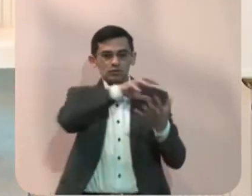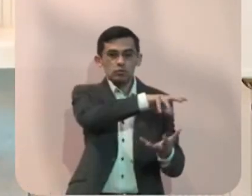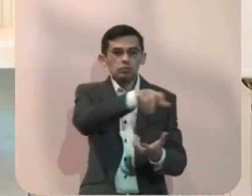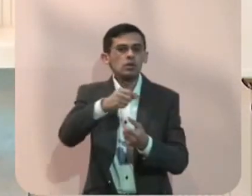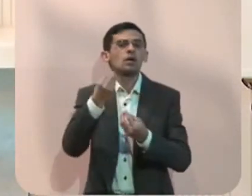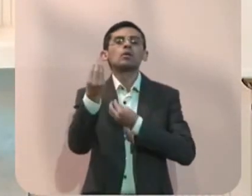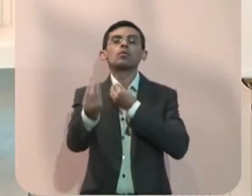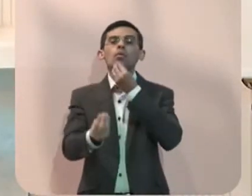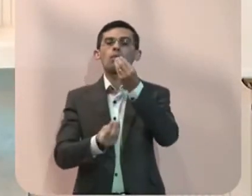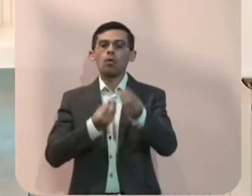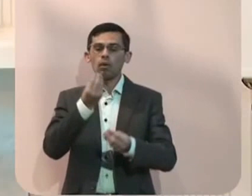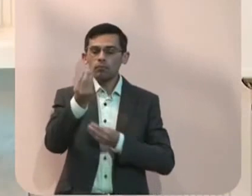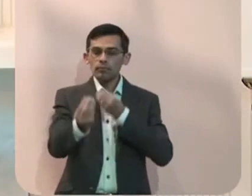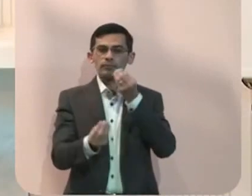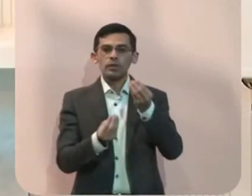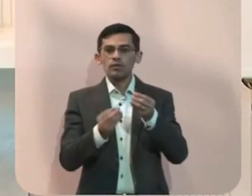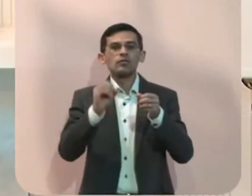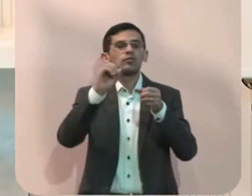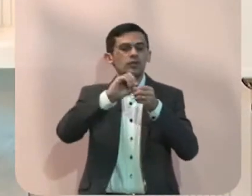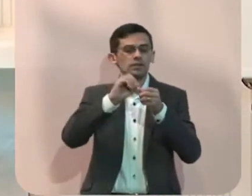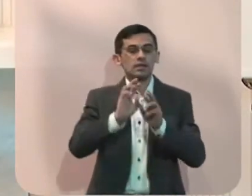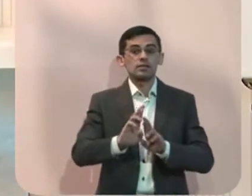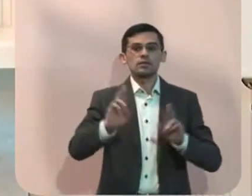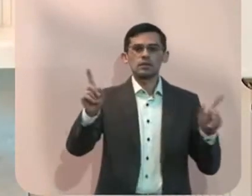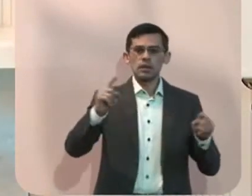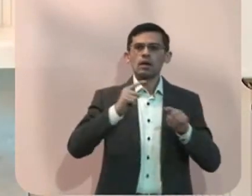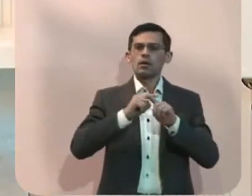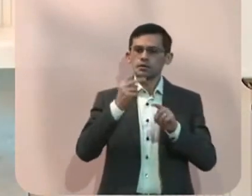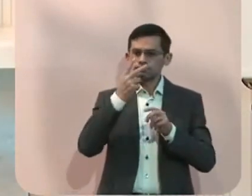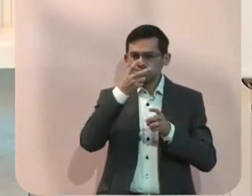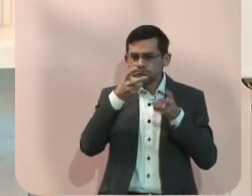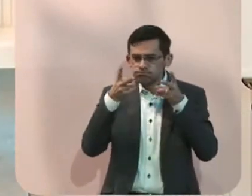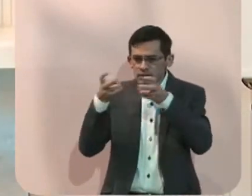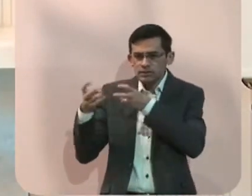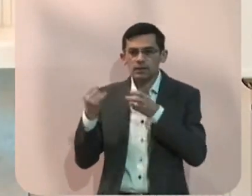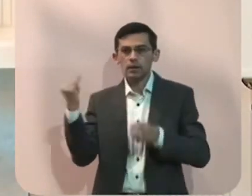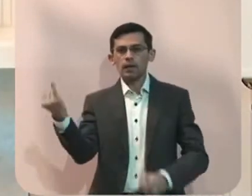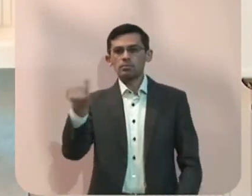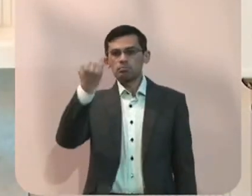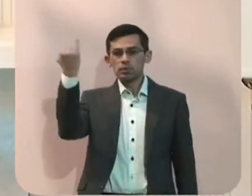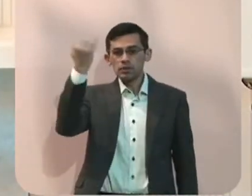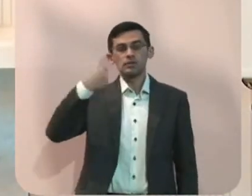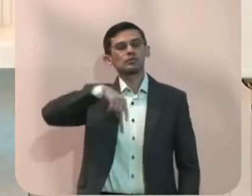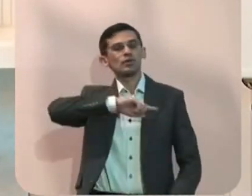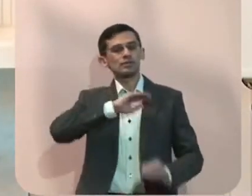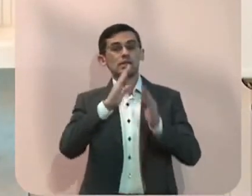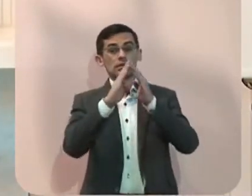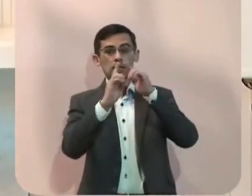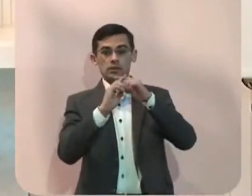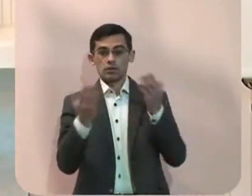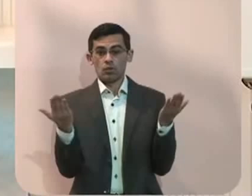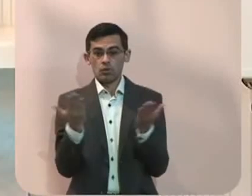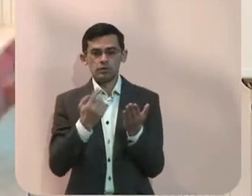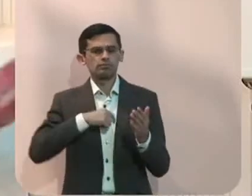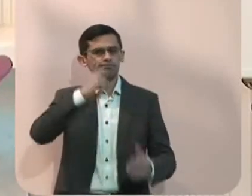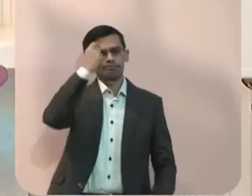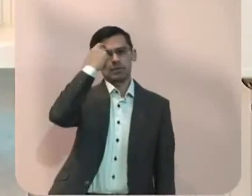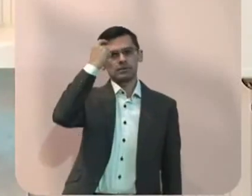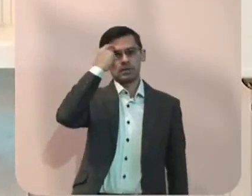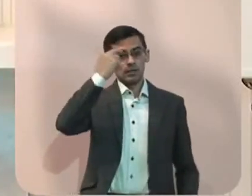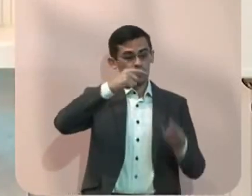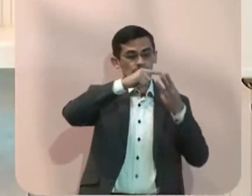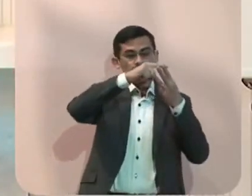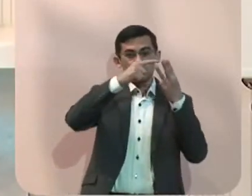eles continuaram a ser relevantes? Eu acho que é importante para nós como igreja hoje. E eu queria pensar nisso, as